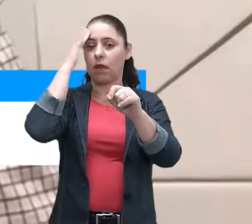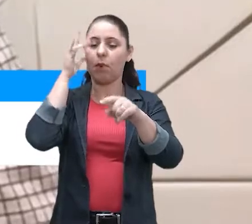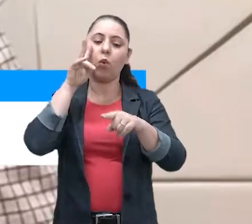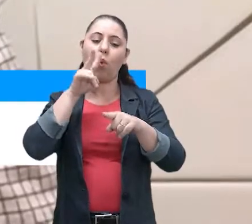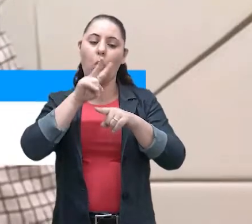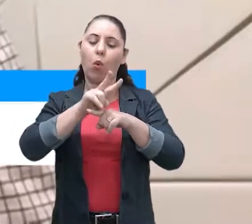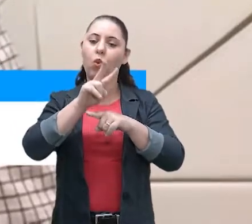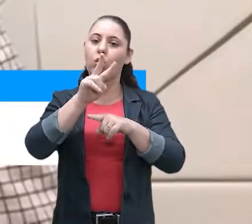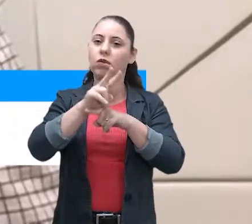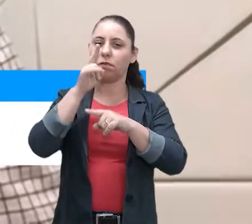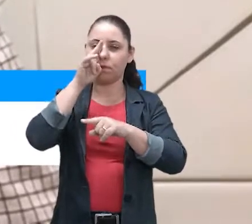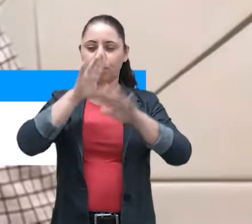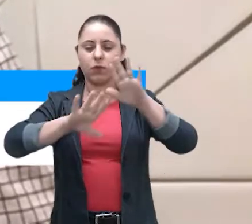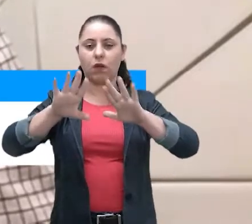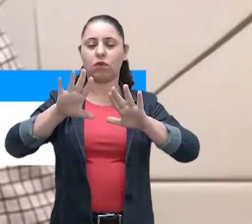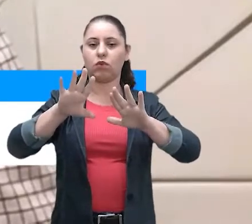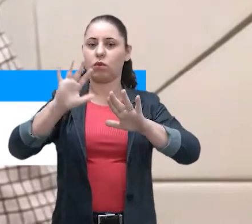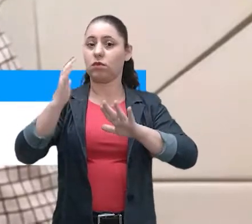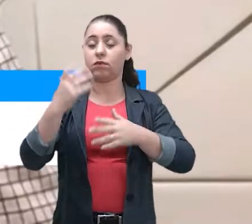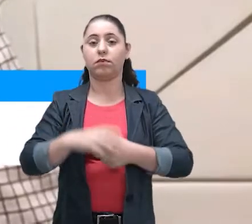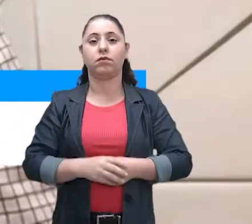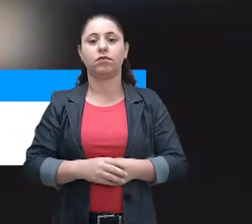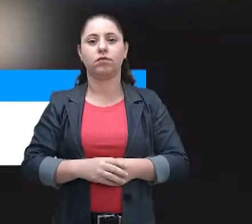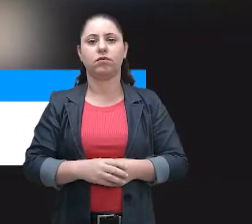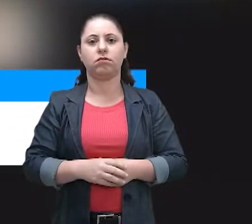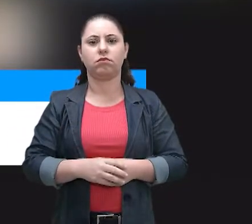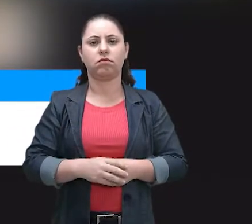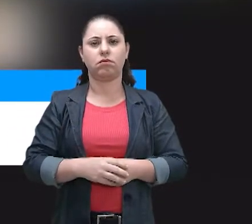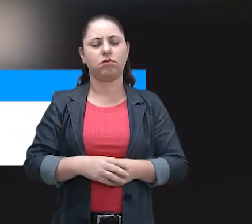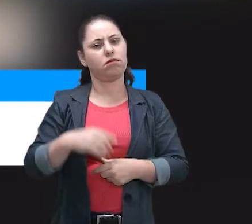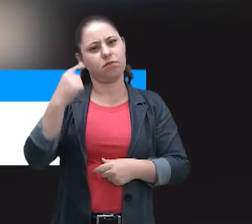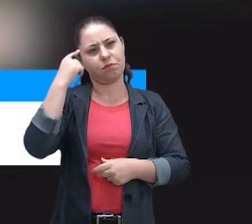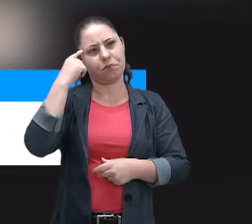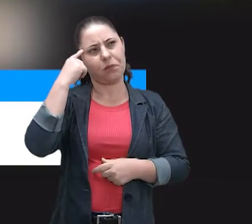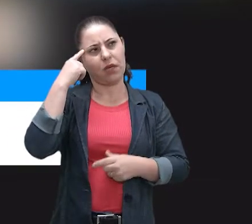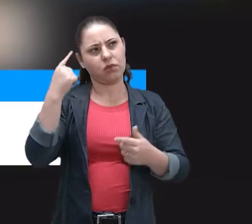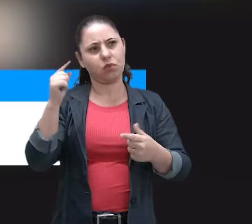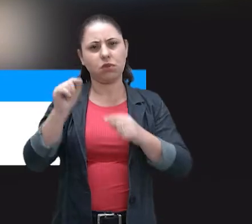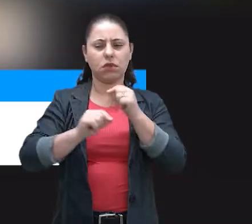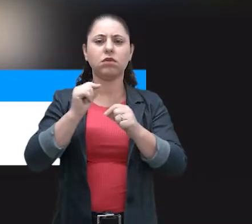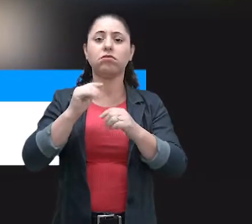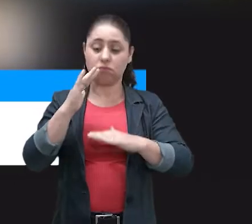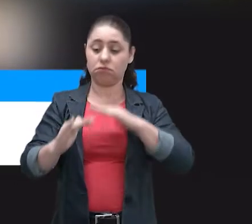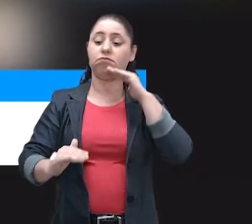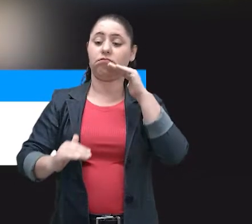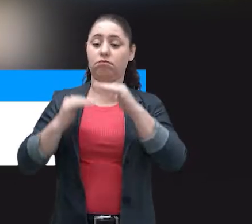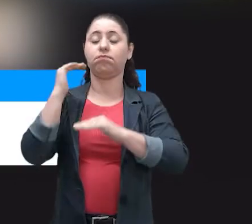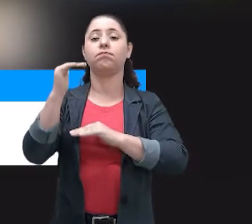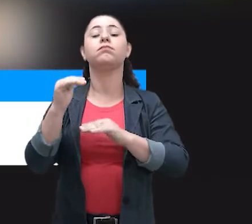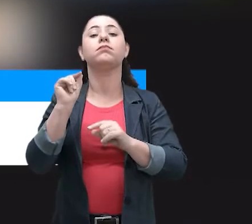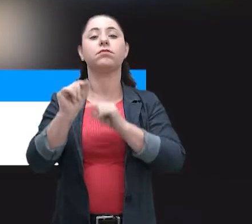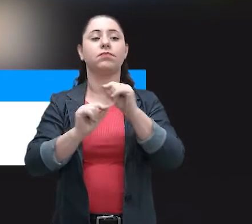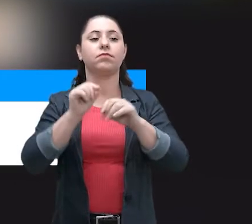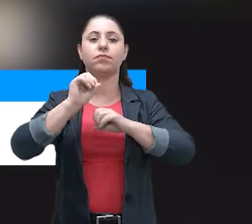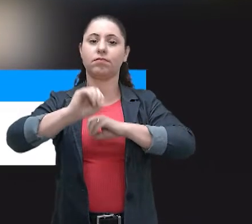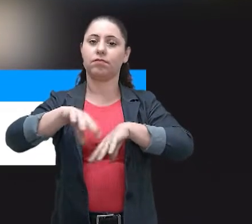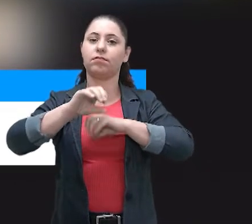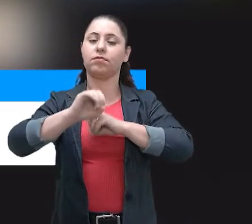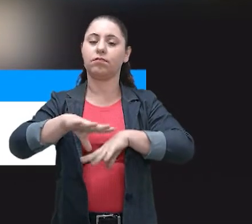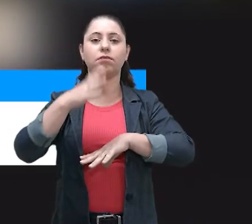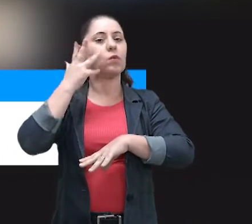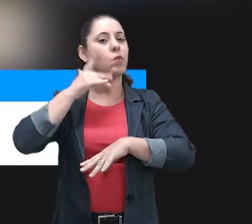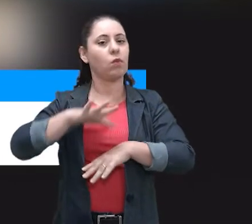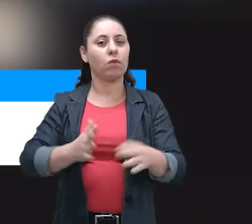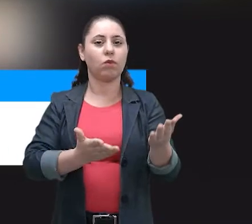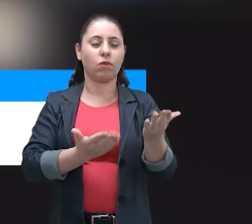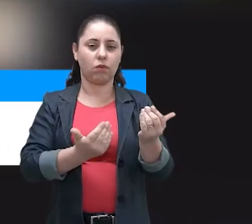devidos cuidados para isso não acontecer. E penso que nós estamos dando um passo importante aí no que diz respeito